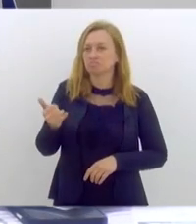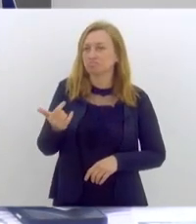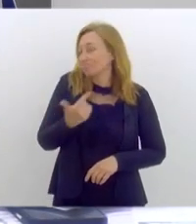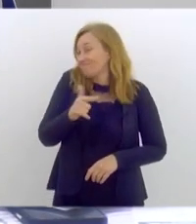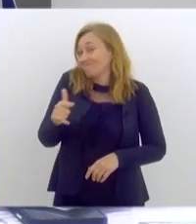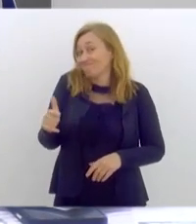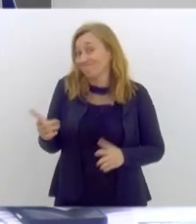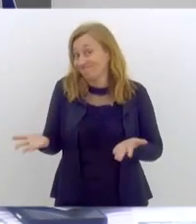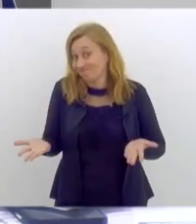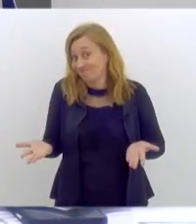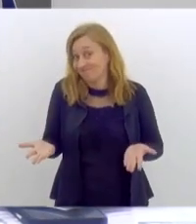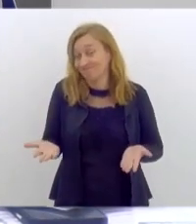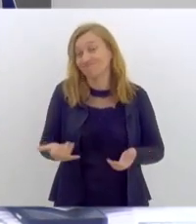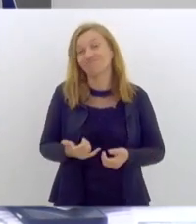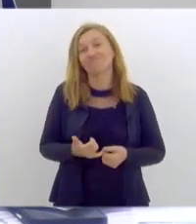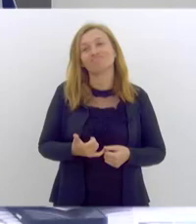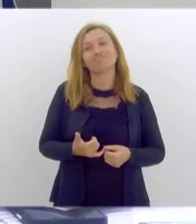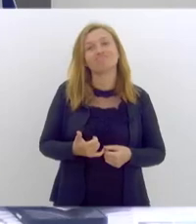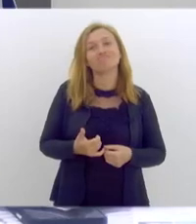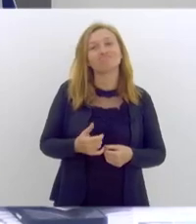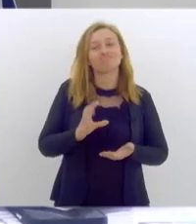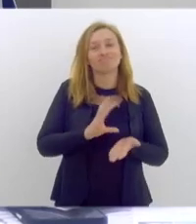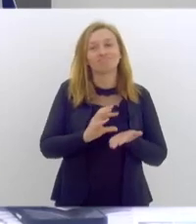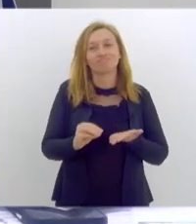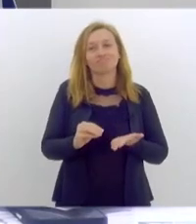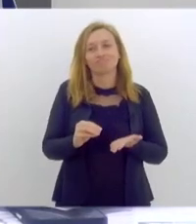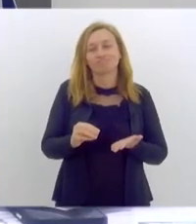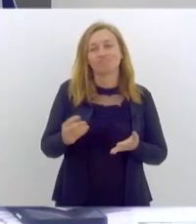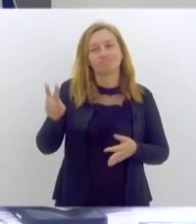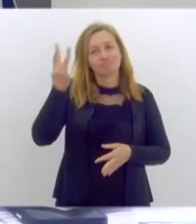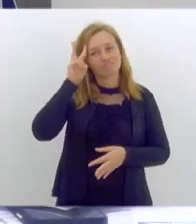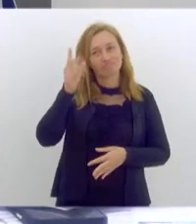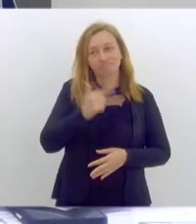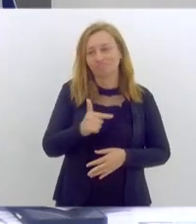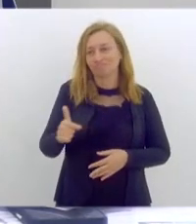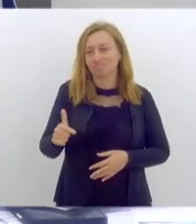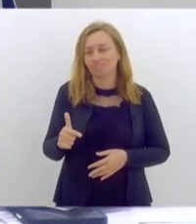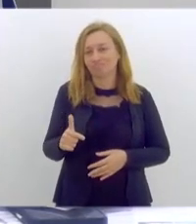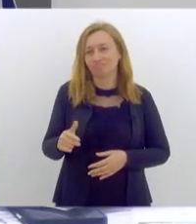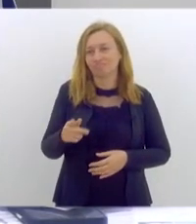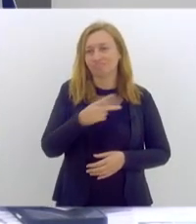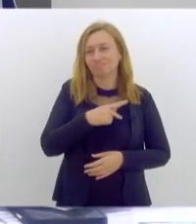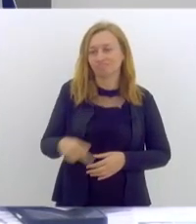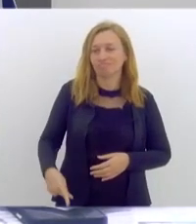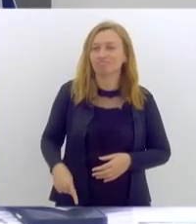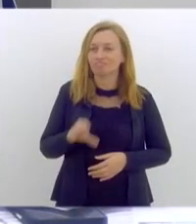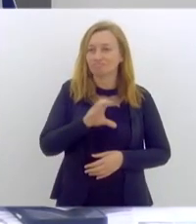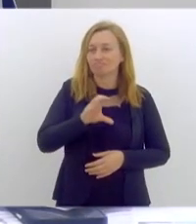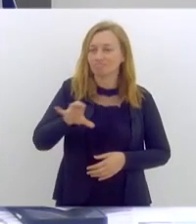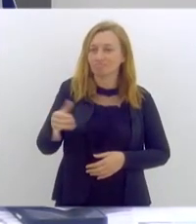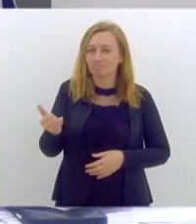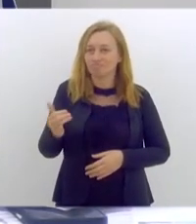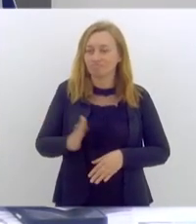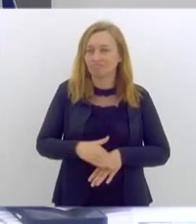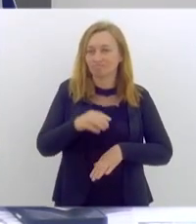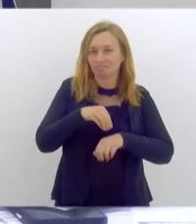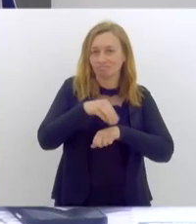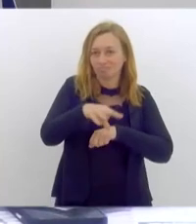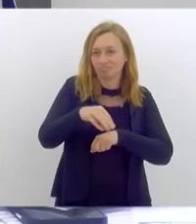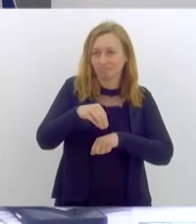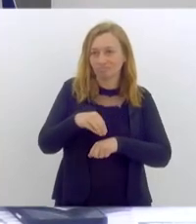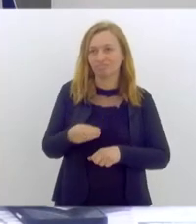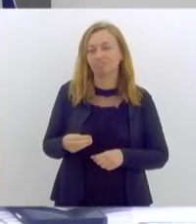terá na ponta de terça não terá que presidente da CJ por mais que seja indicado